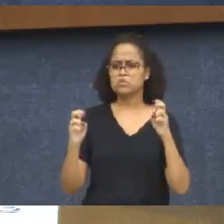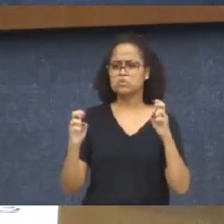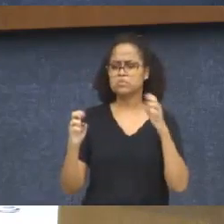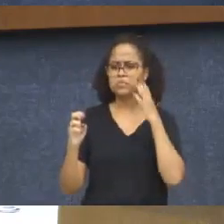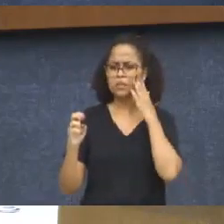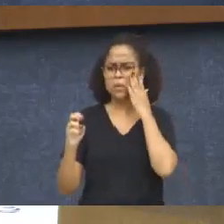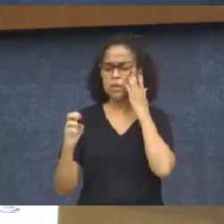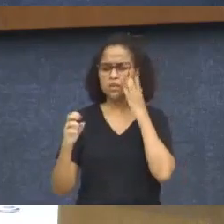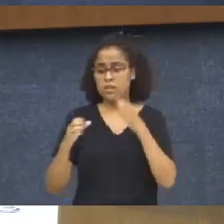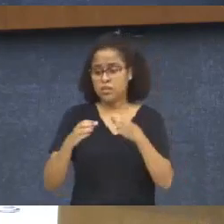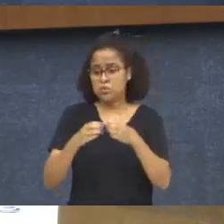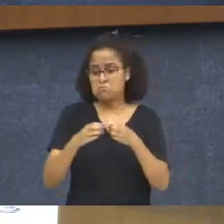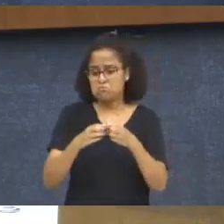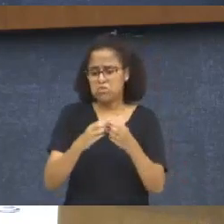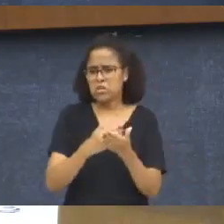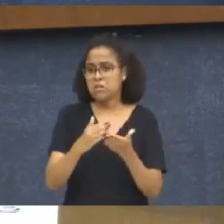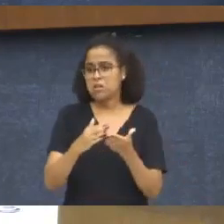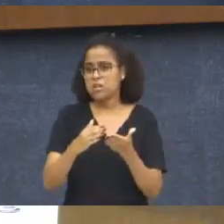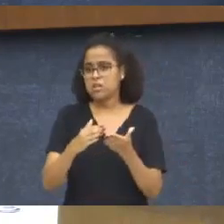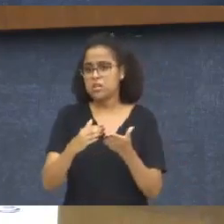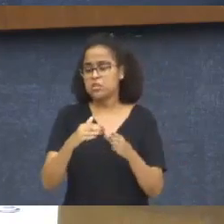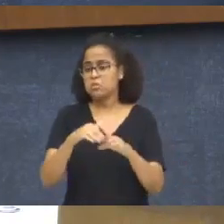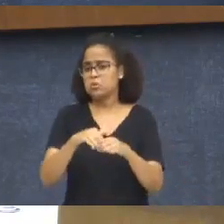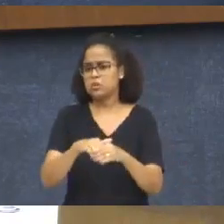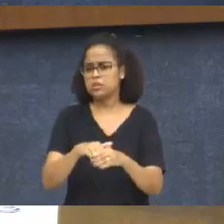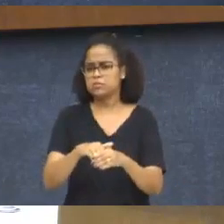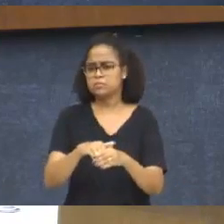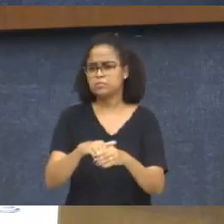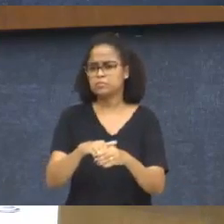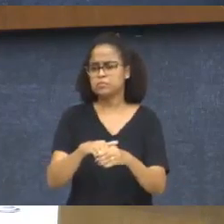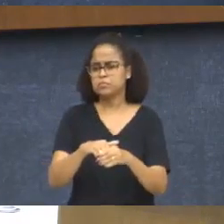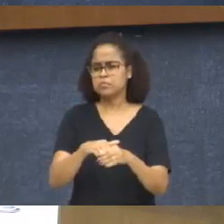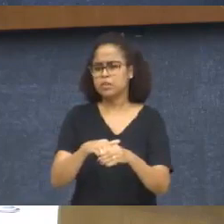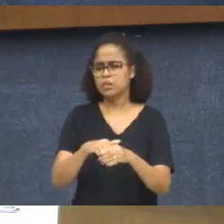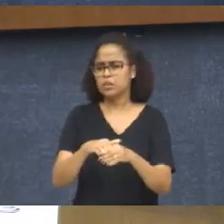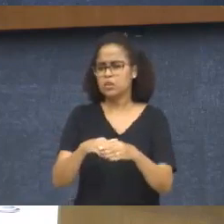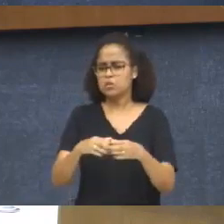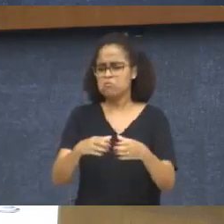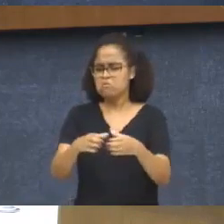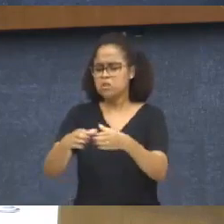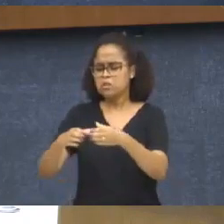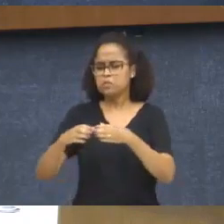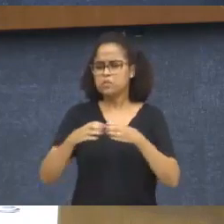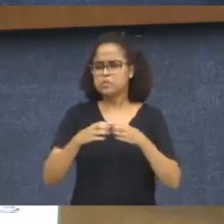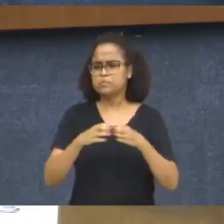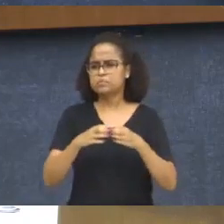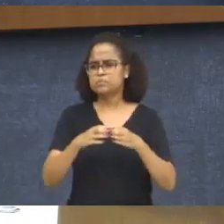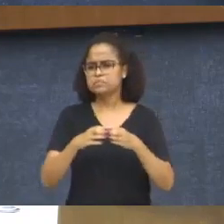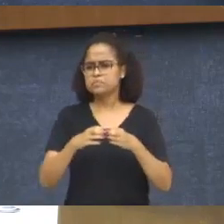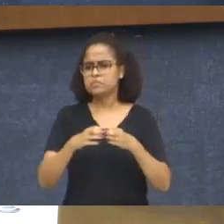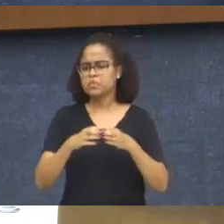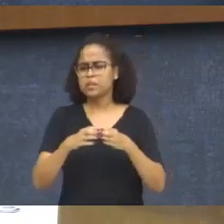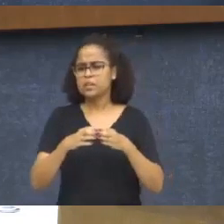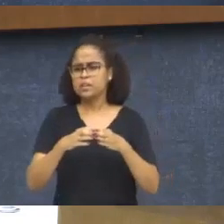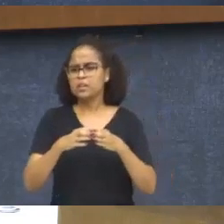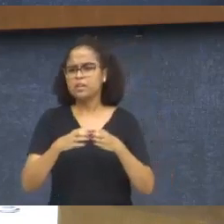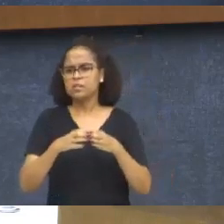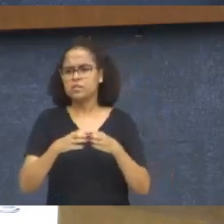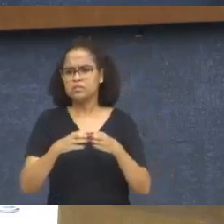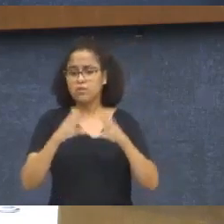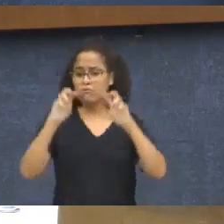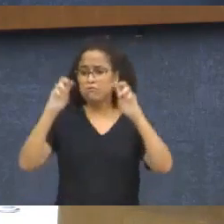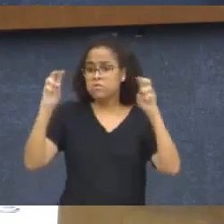maioria, não tem uma concisão em relação ao tema, então esse tema não vai ser